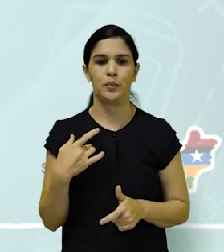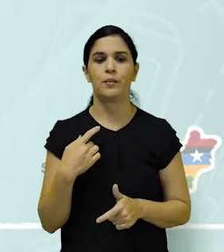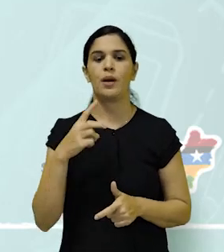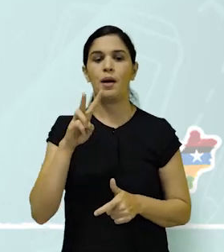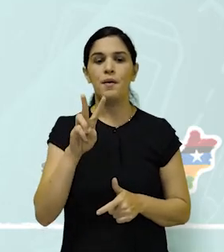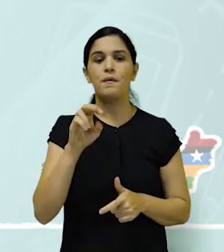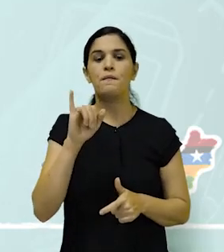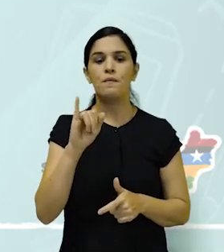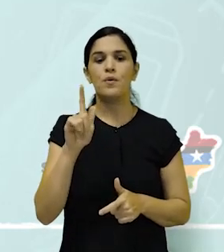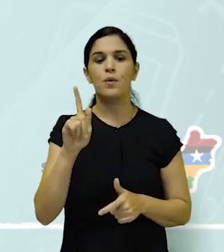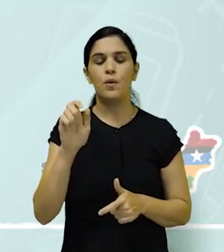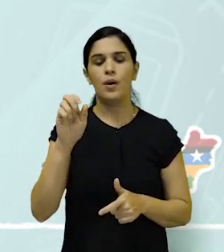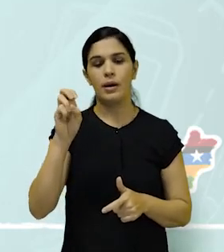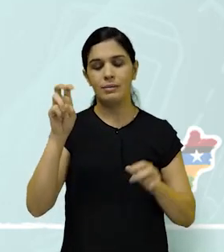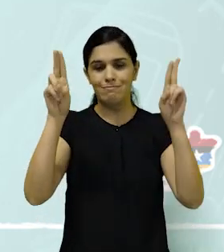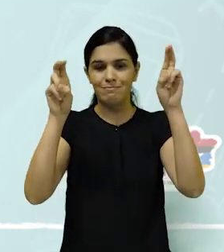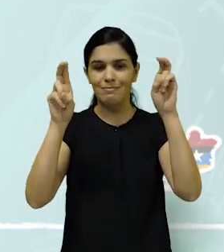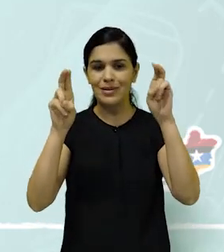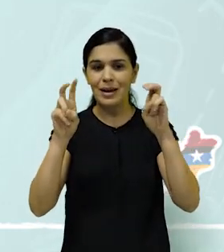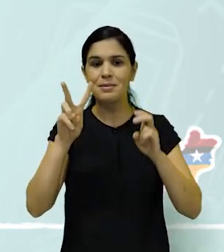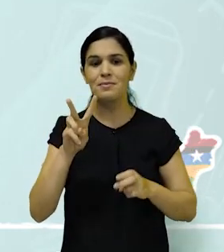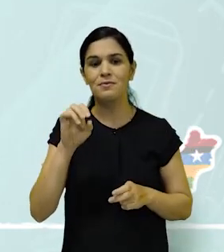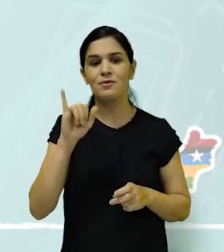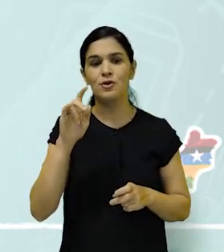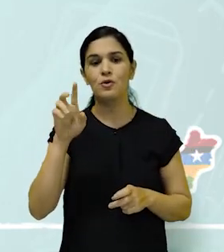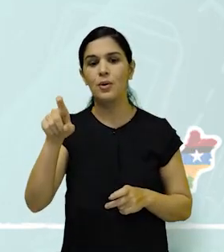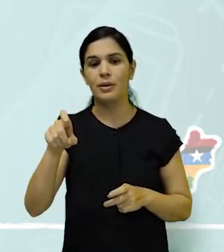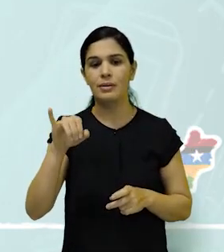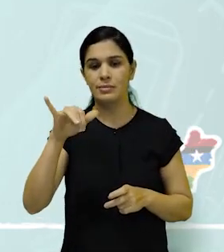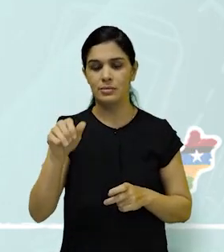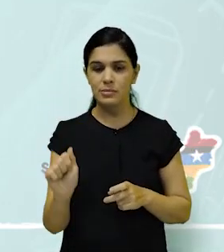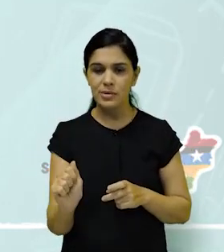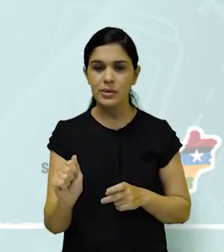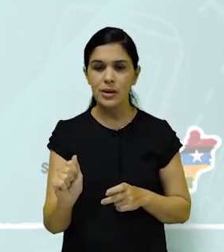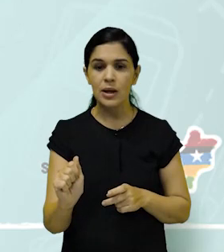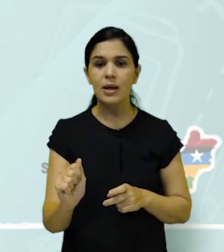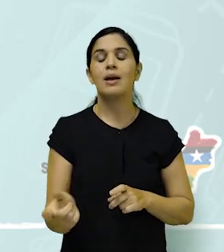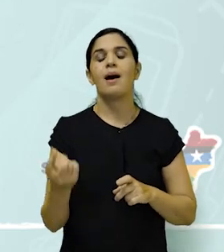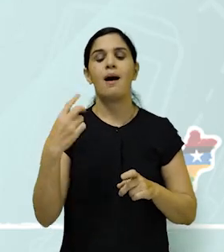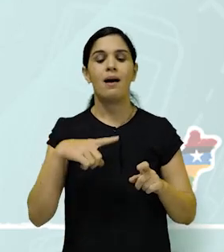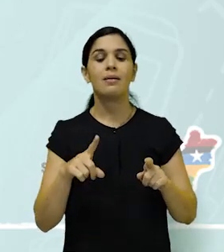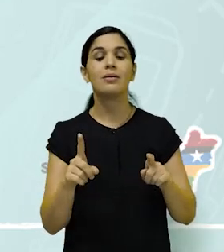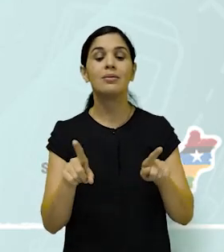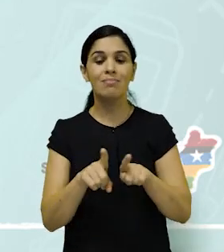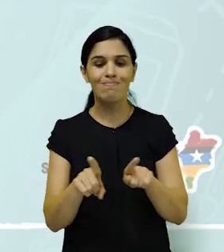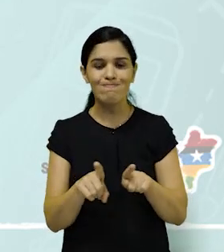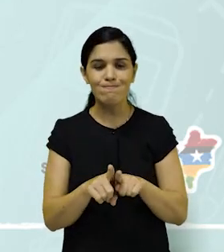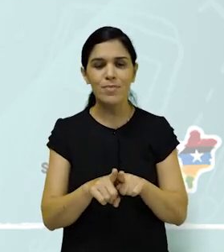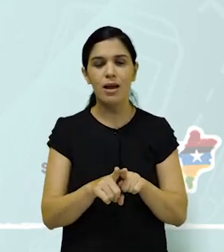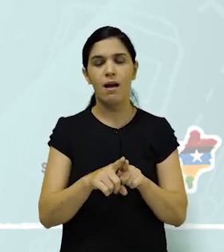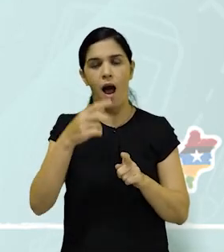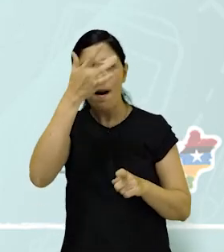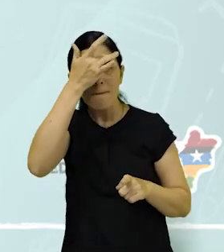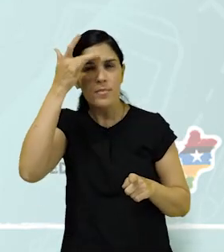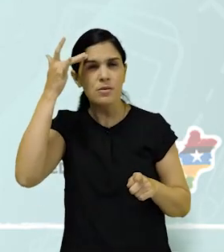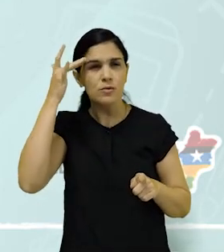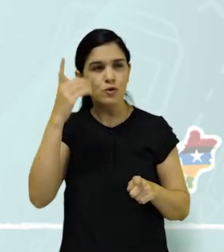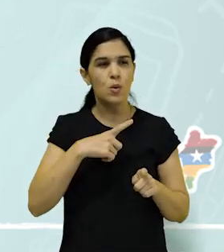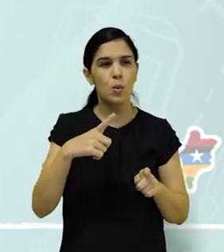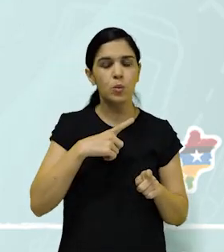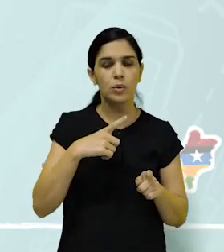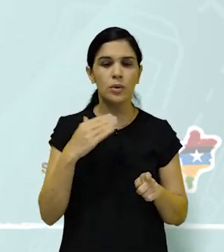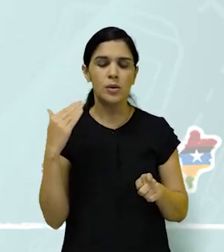Os sintomas, está aqui, ó, peso corporal extremamente baixo, perda de massa e gordura, perda